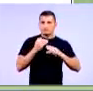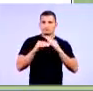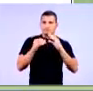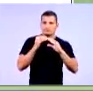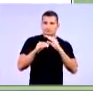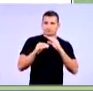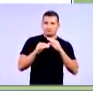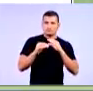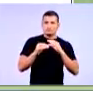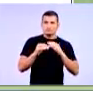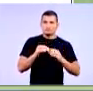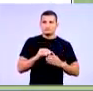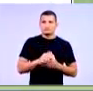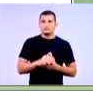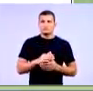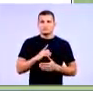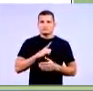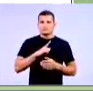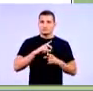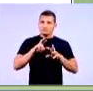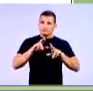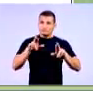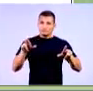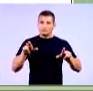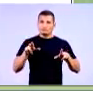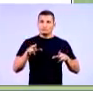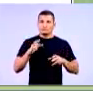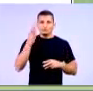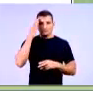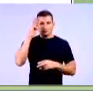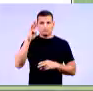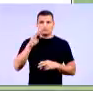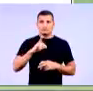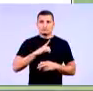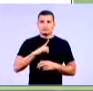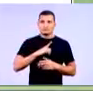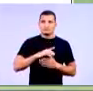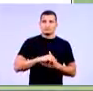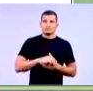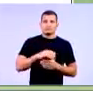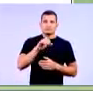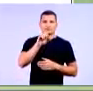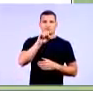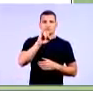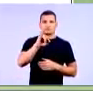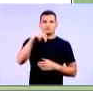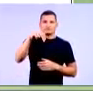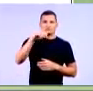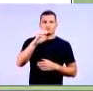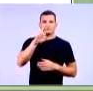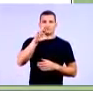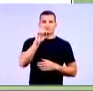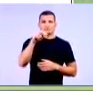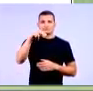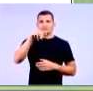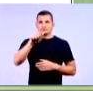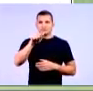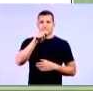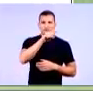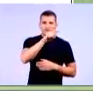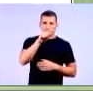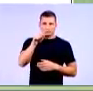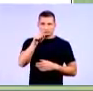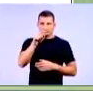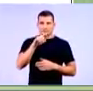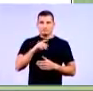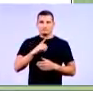as quais possuem funções diferentes. Aí as principais, temos aqui a mensagem síncrona, a mensagem